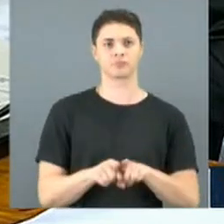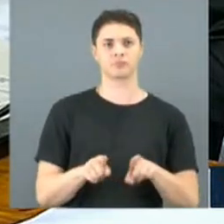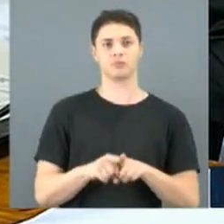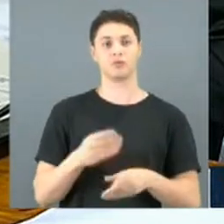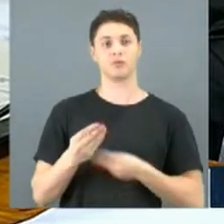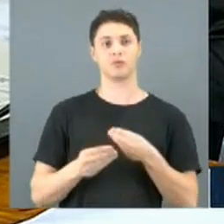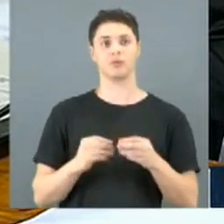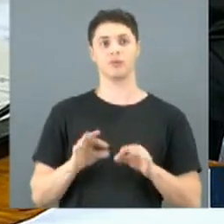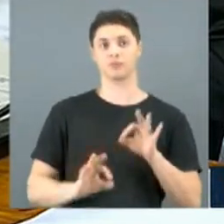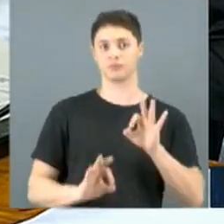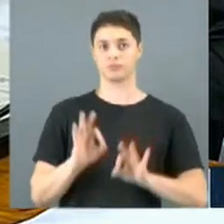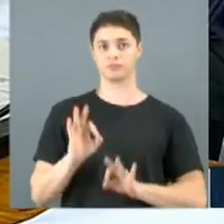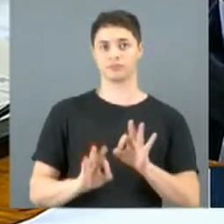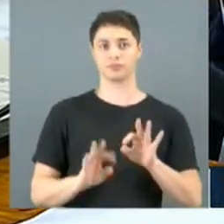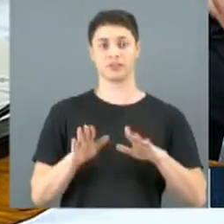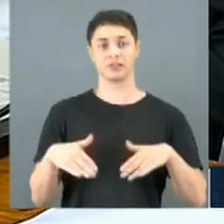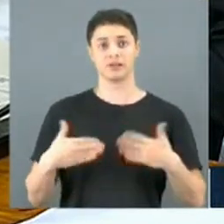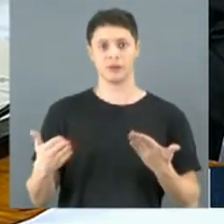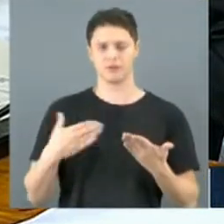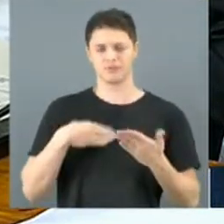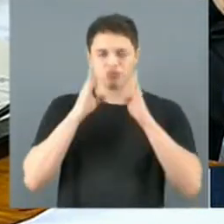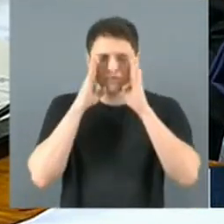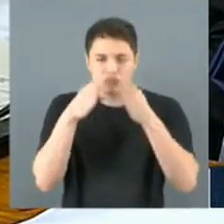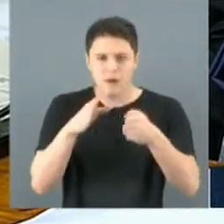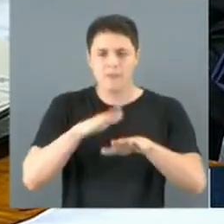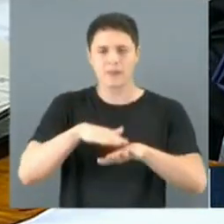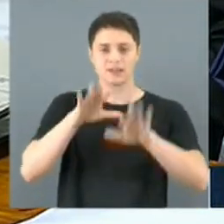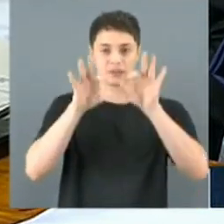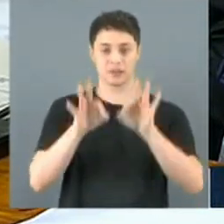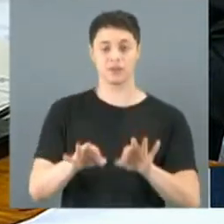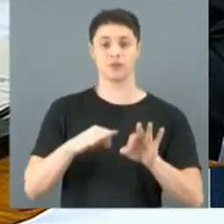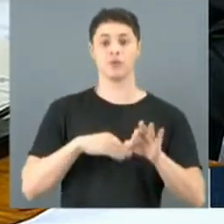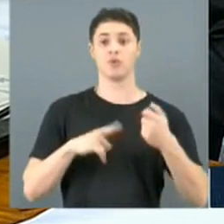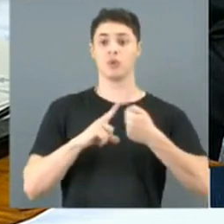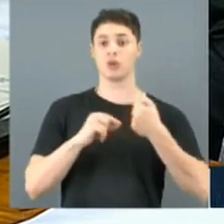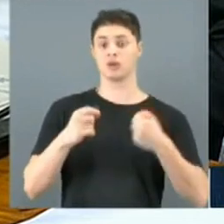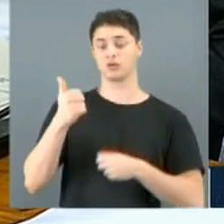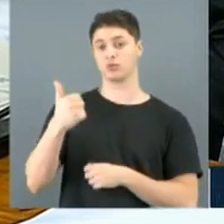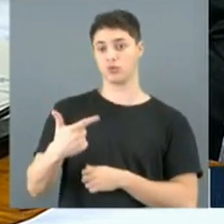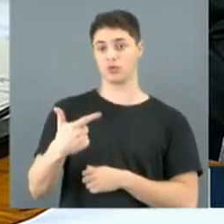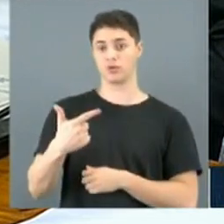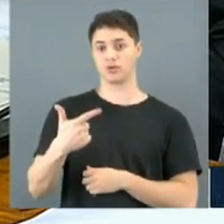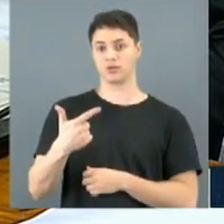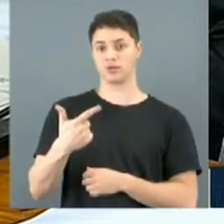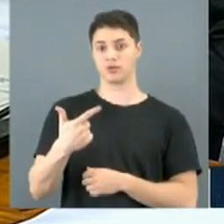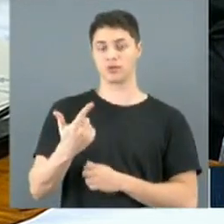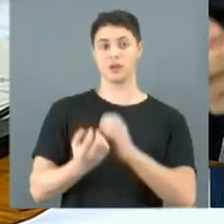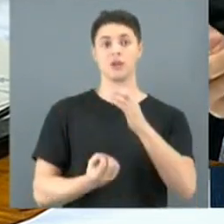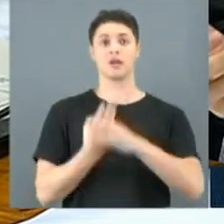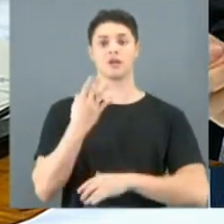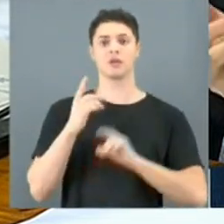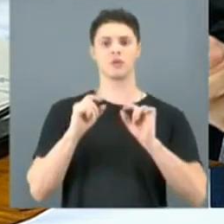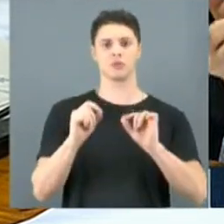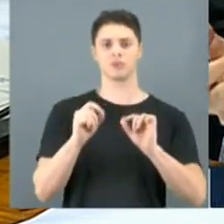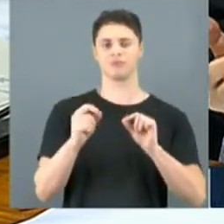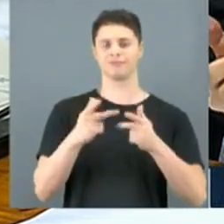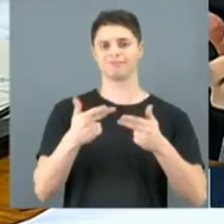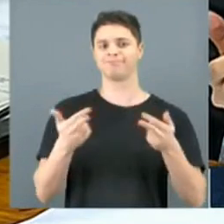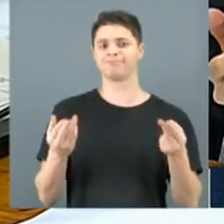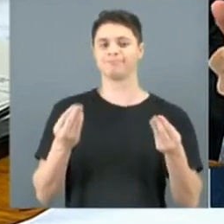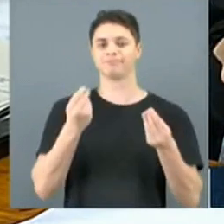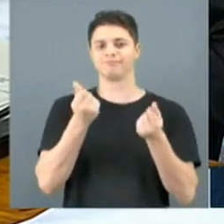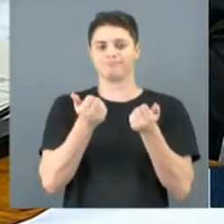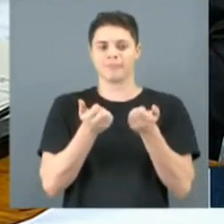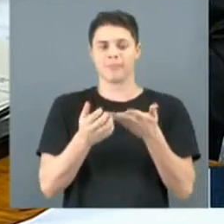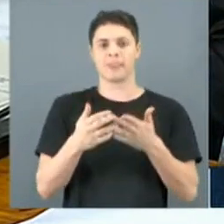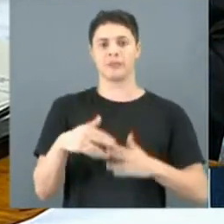construída. E, portanto, para ser mais específico, eu acredito que o artigo 12, ele cria uma posição humilhante para os desenvolvedores brasileiros